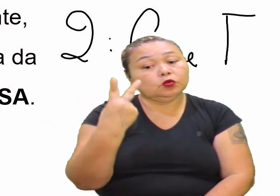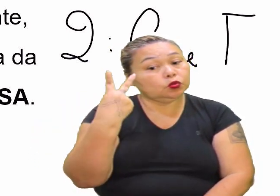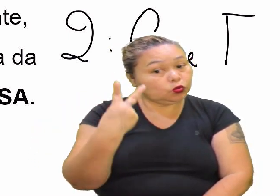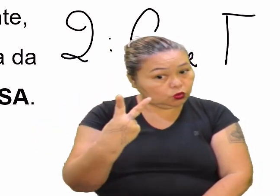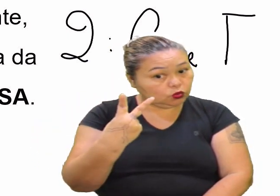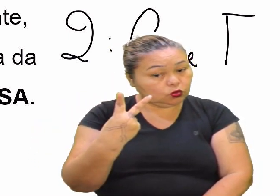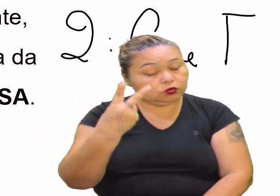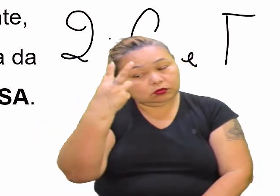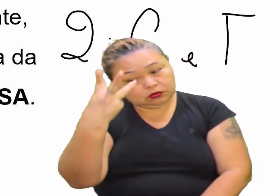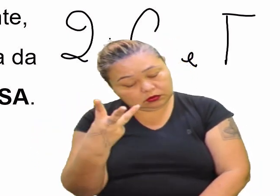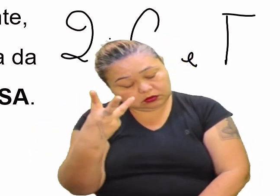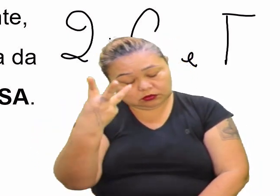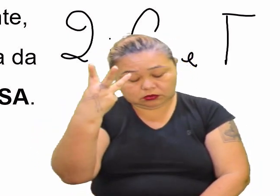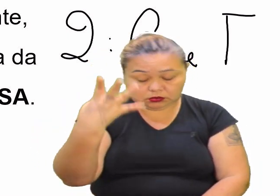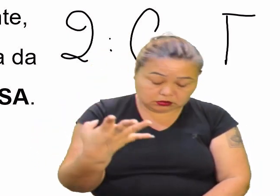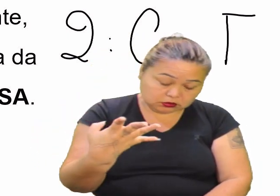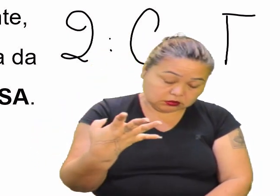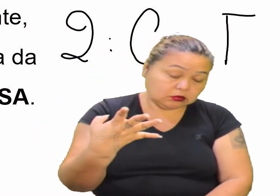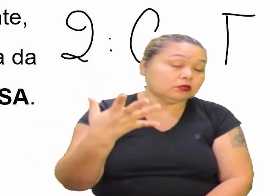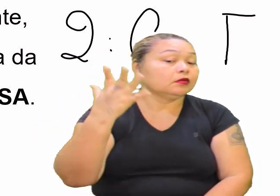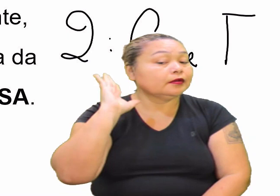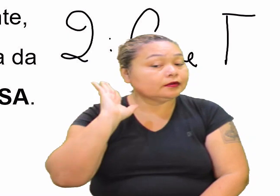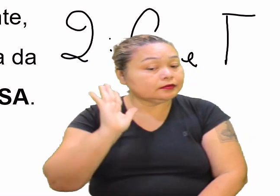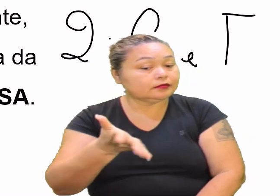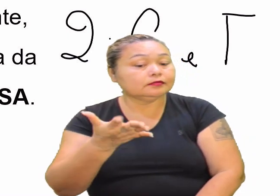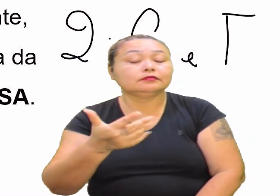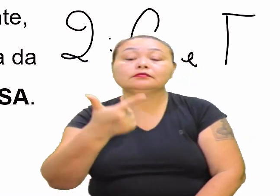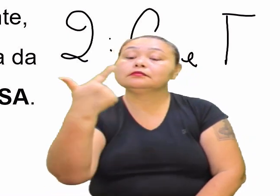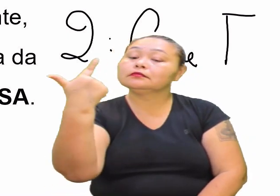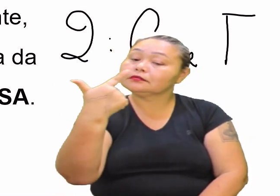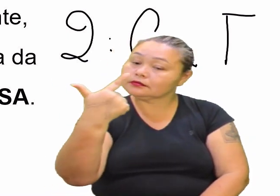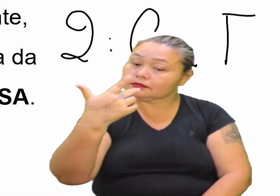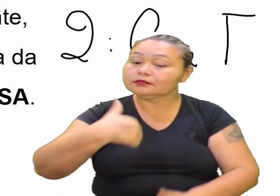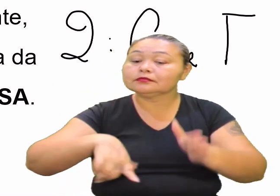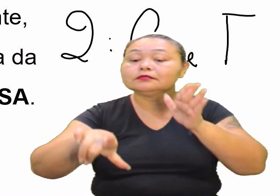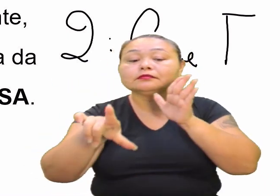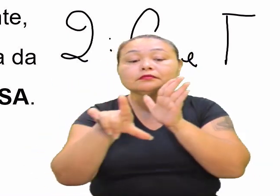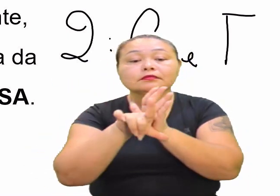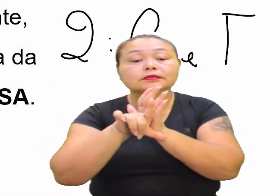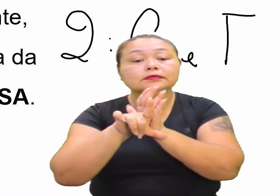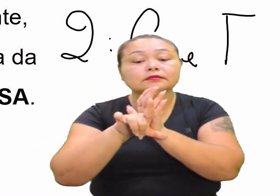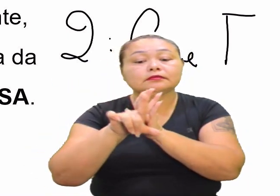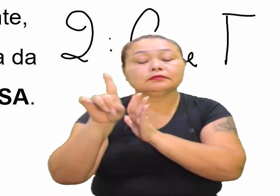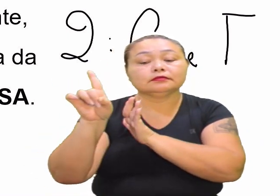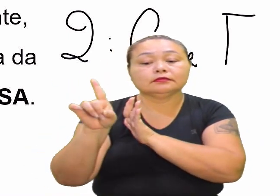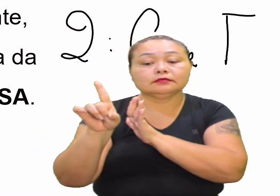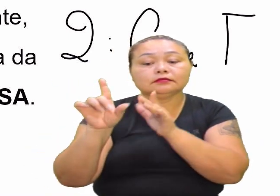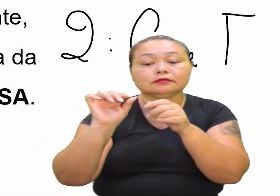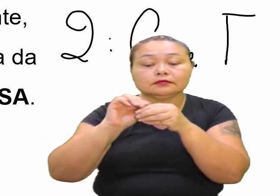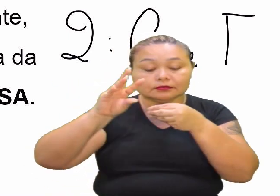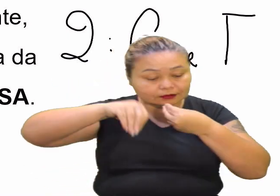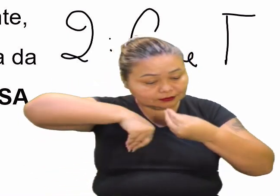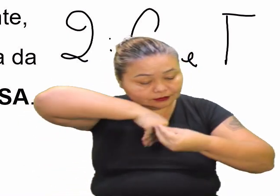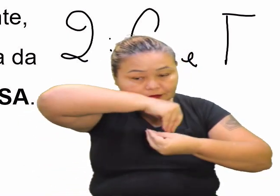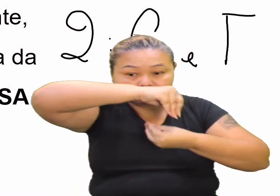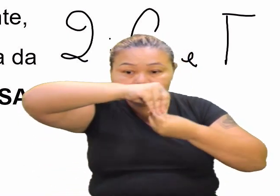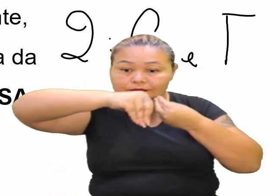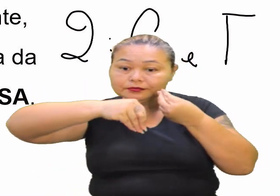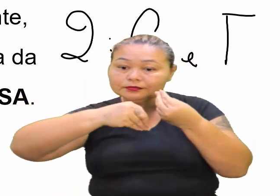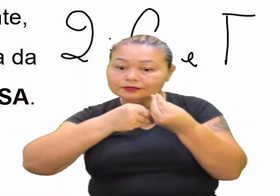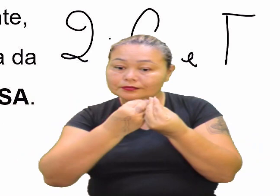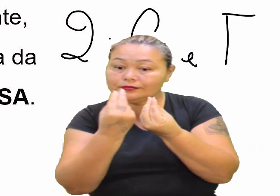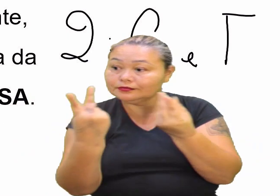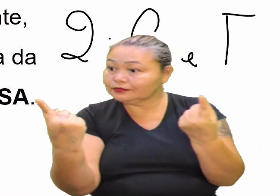2, 3, 4, já é segunda lei. Então ela foi chamada de hibridismo. Ele trabalhou o